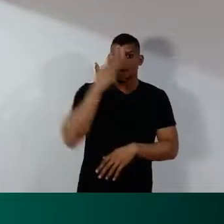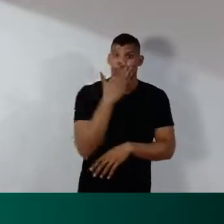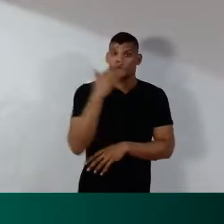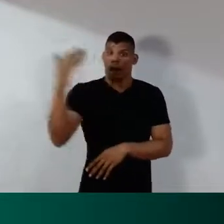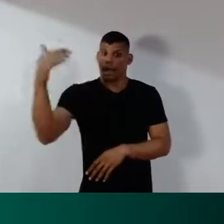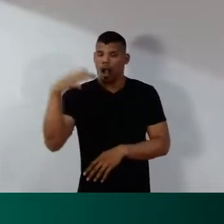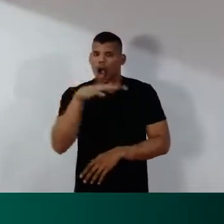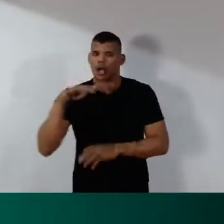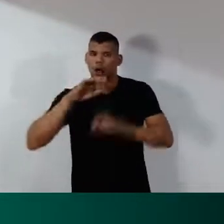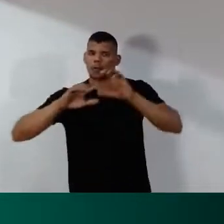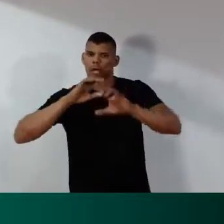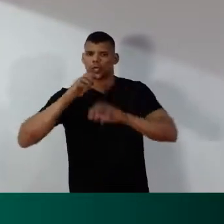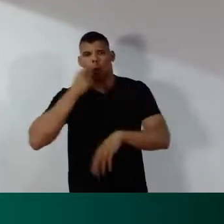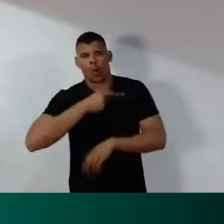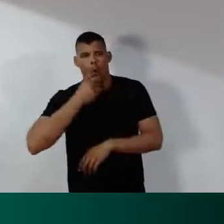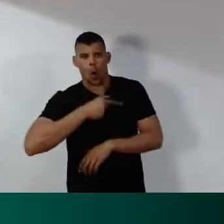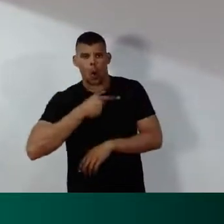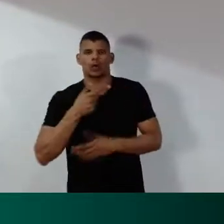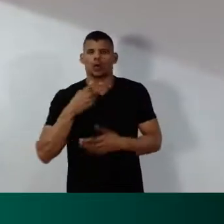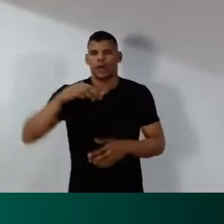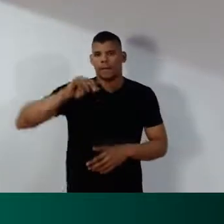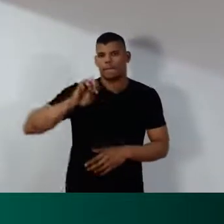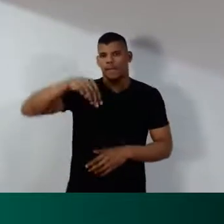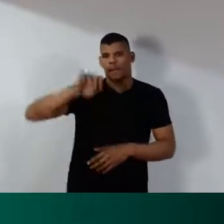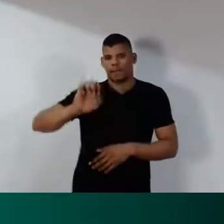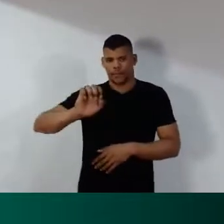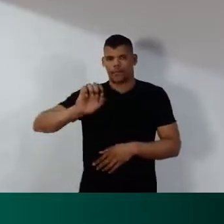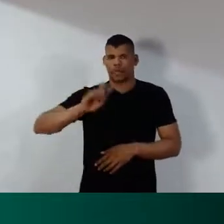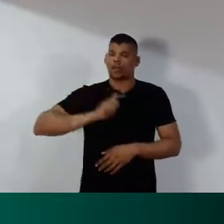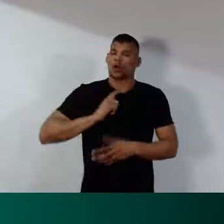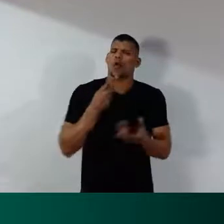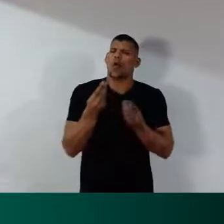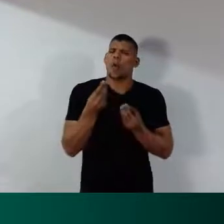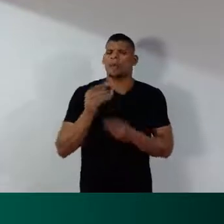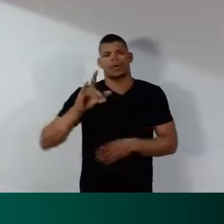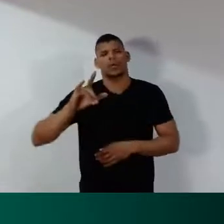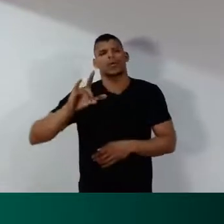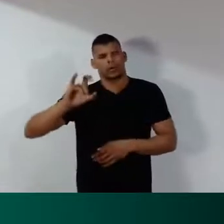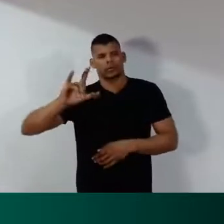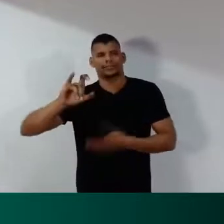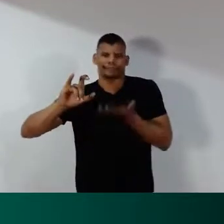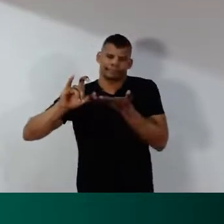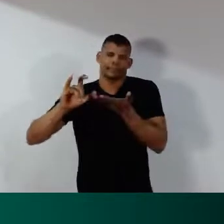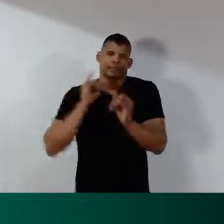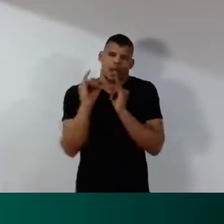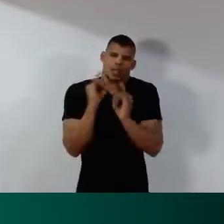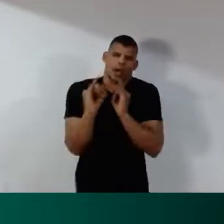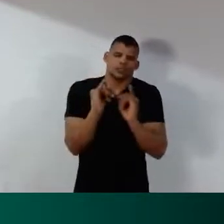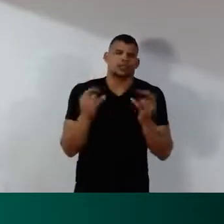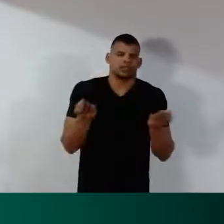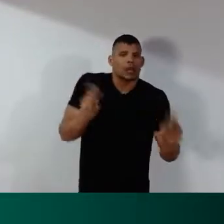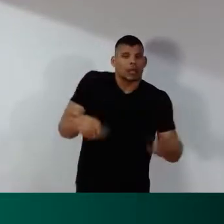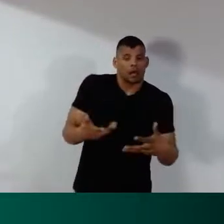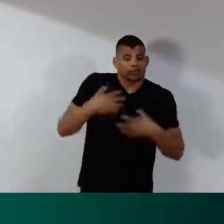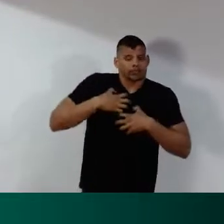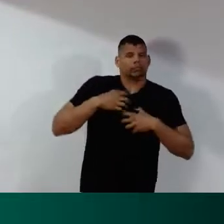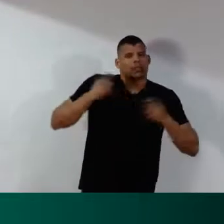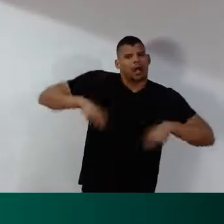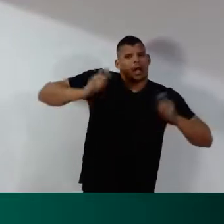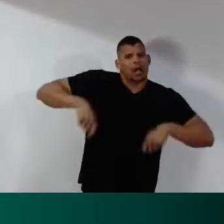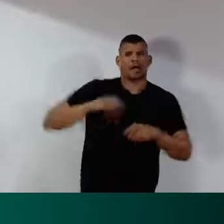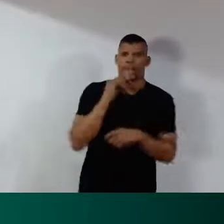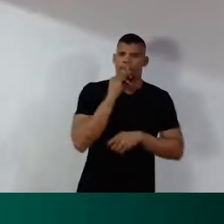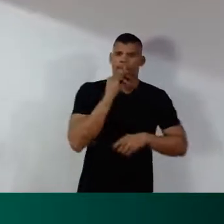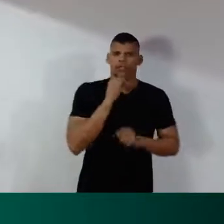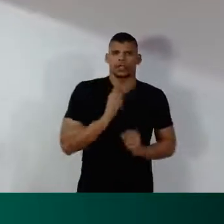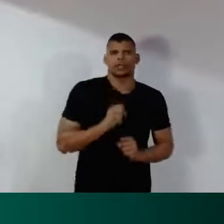fama na área da comunicação e de humor e de meme de comunicação mesmo na internet a internet dessa possibilidade né você criar